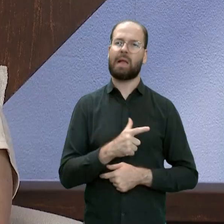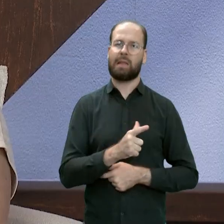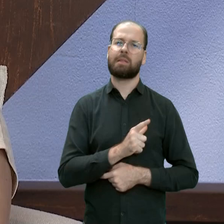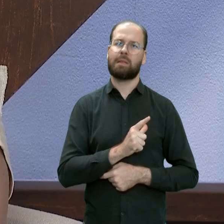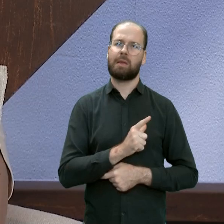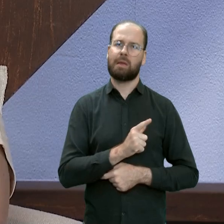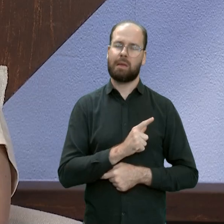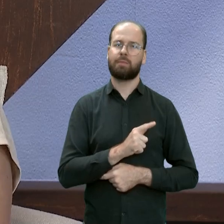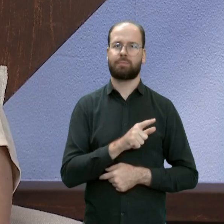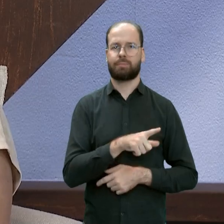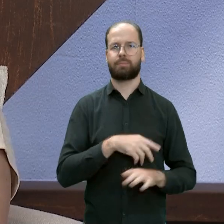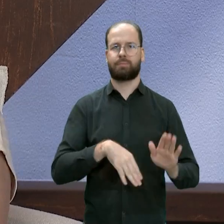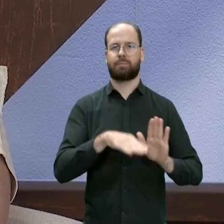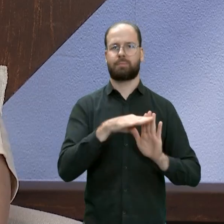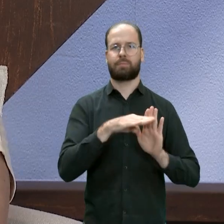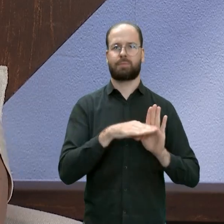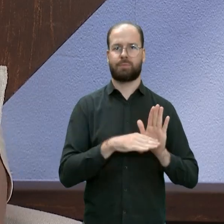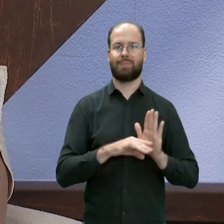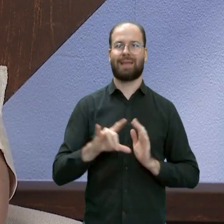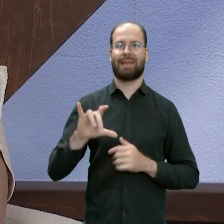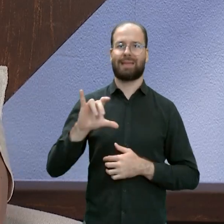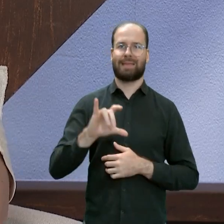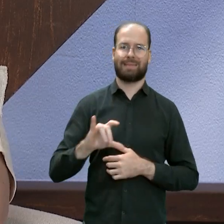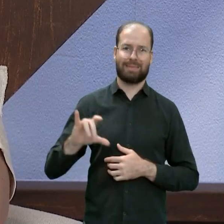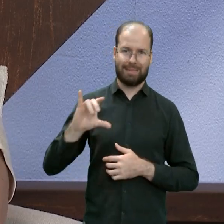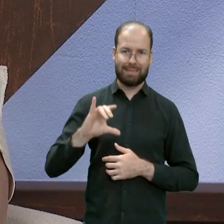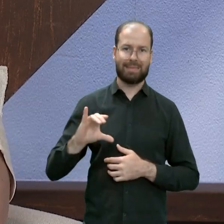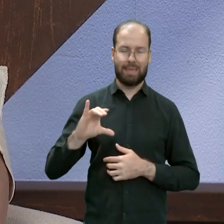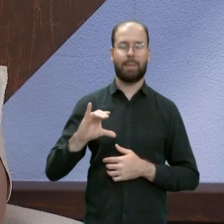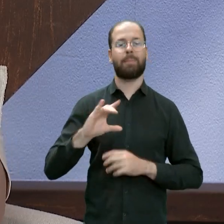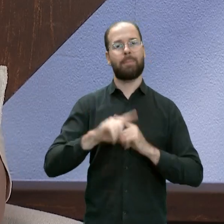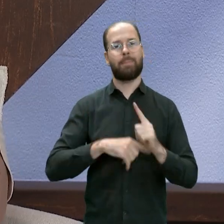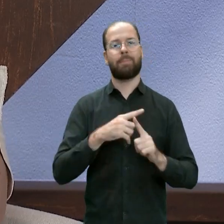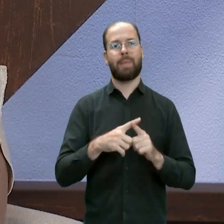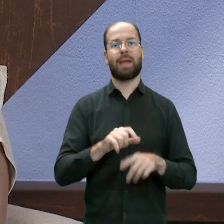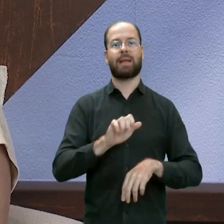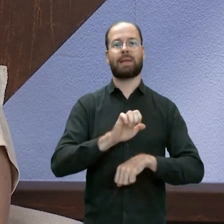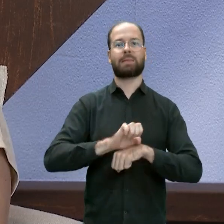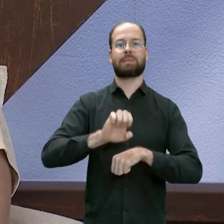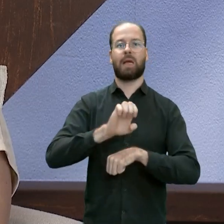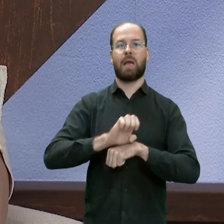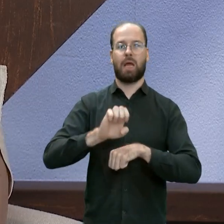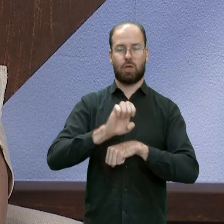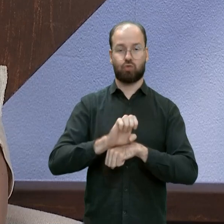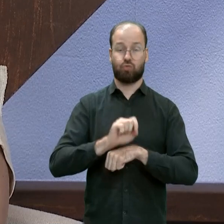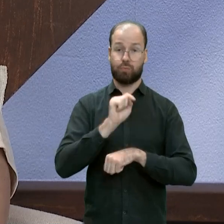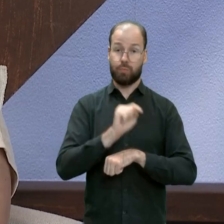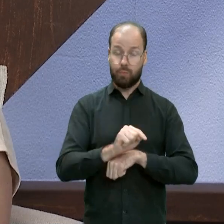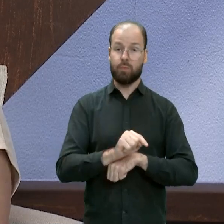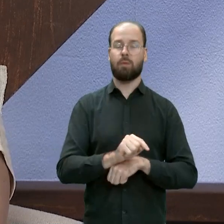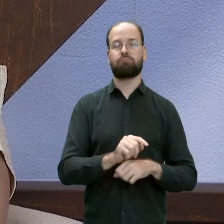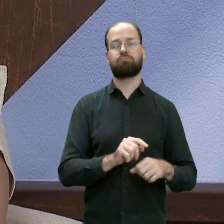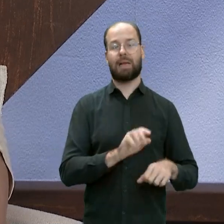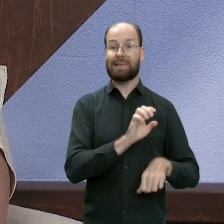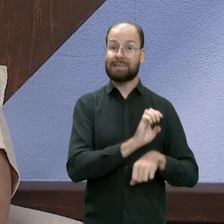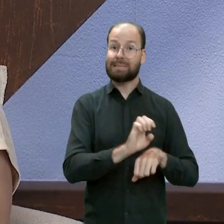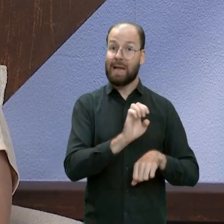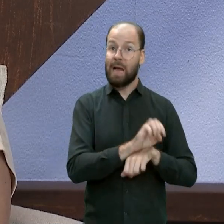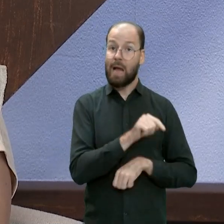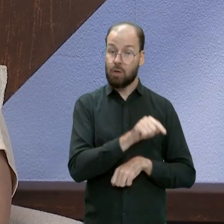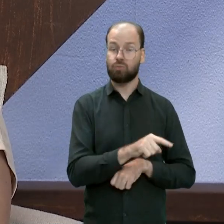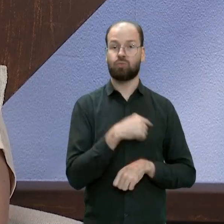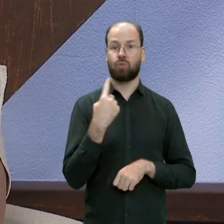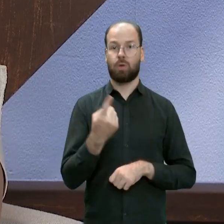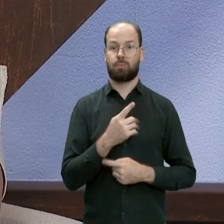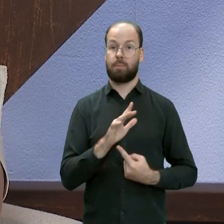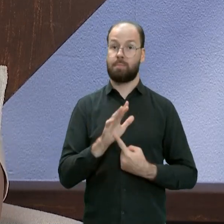justamente esses programas da iniciação científica e dos estágios também. Então, os estágios a gente apresenta a